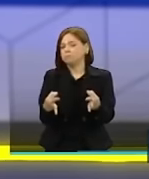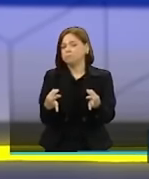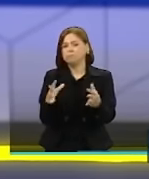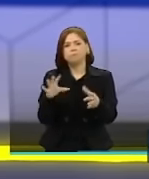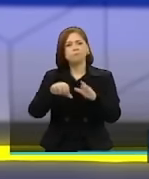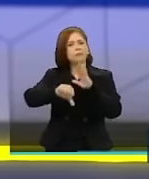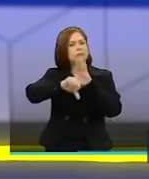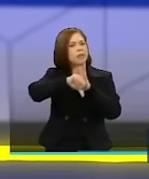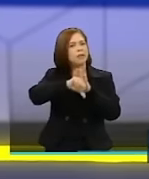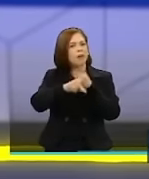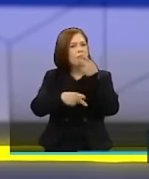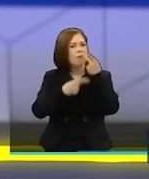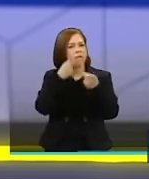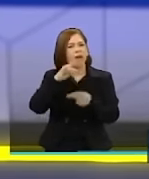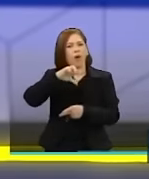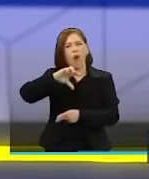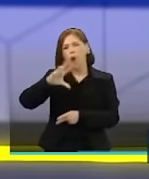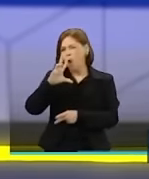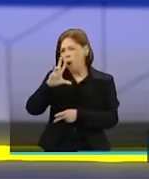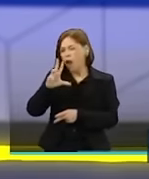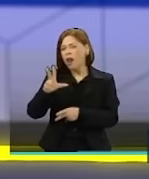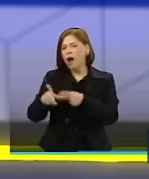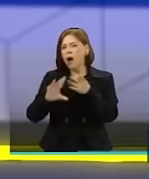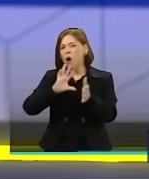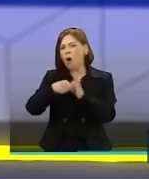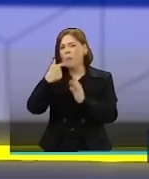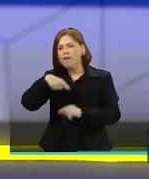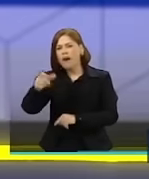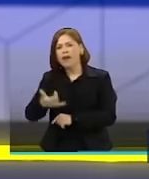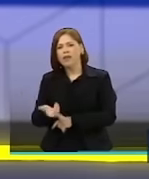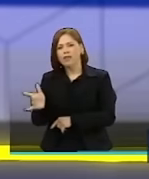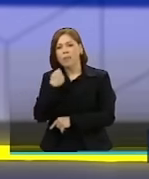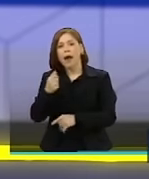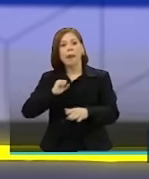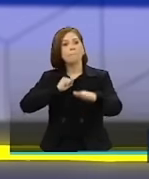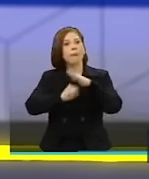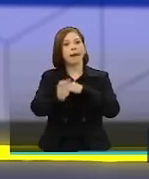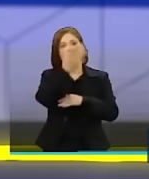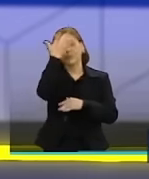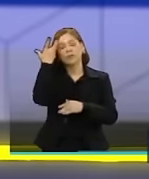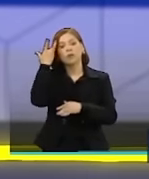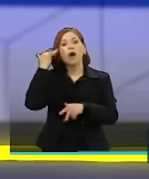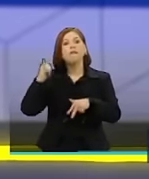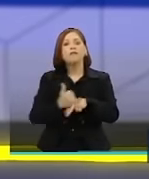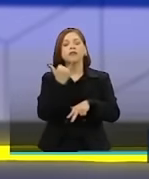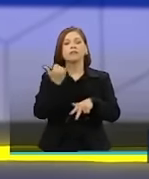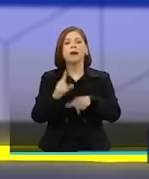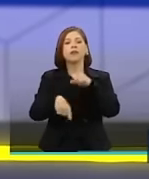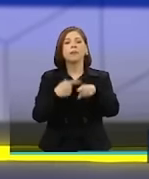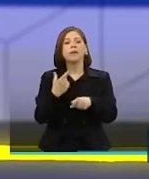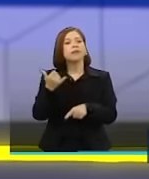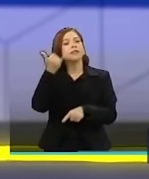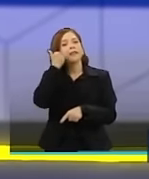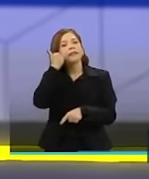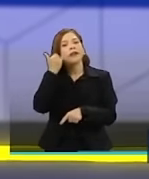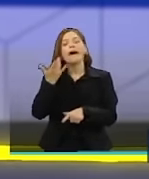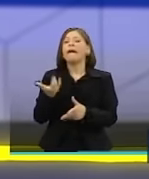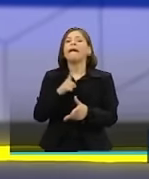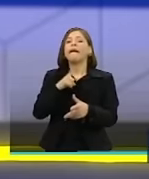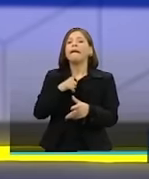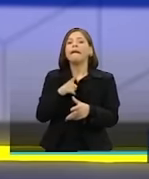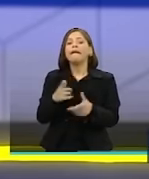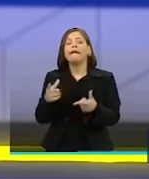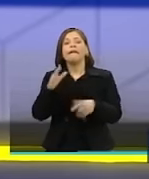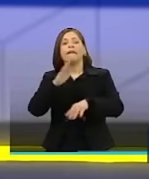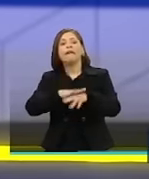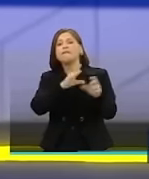crime, como disse o Lula, que o cara rouba e vai tomar uma cervejinha, ele mata para roubar. E depois esse celular é hackeado, depois esse